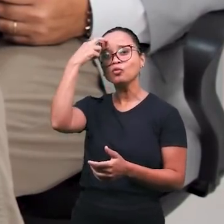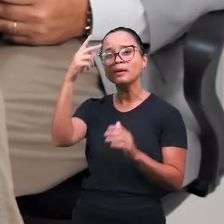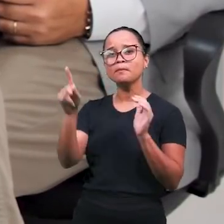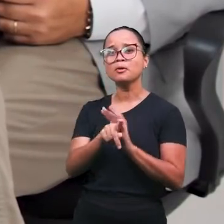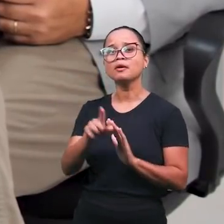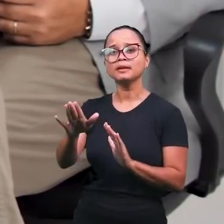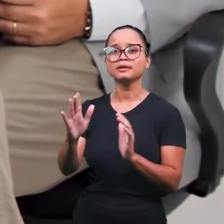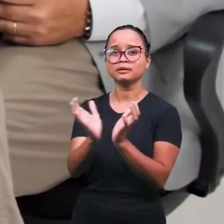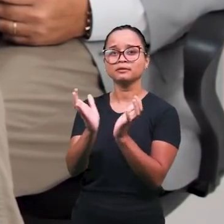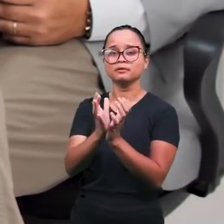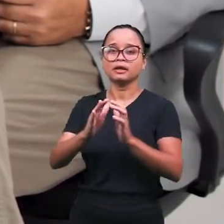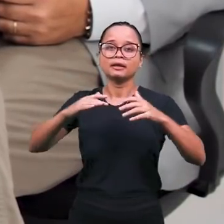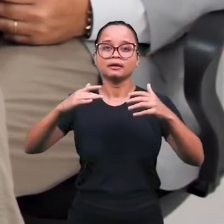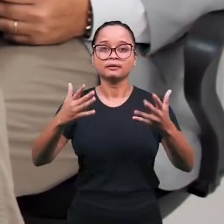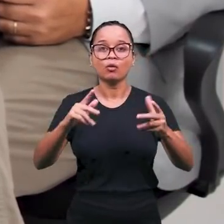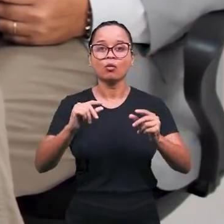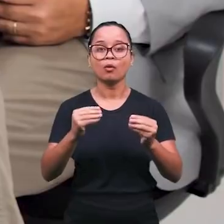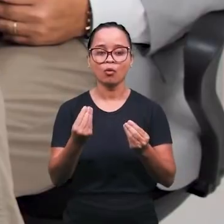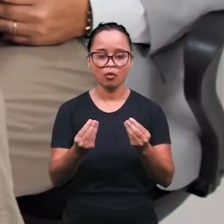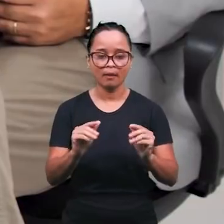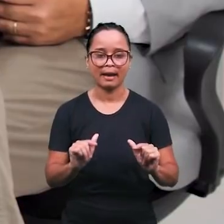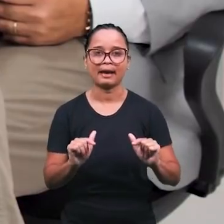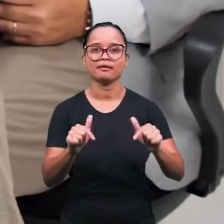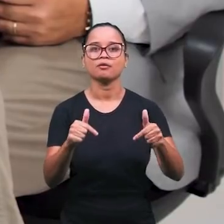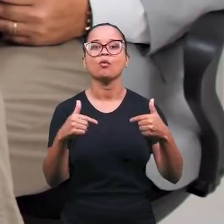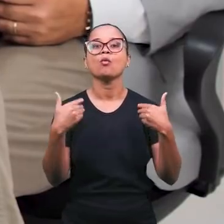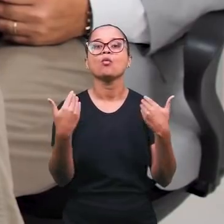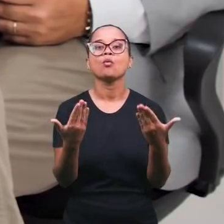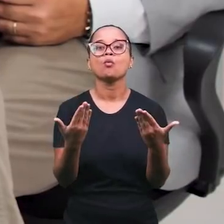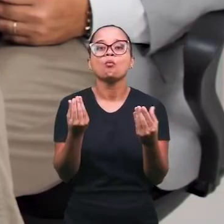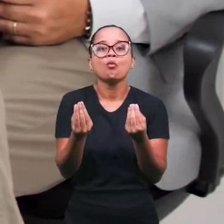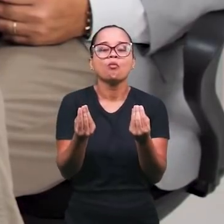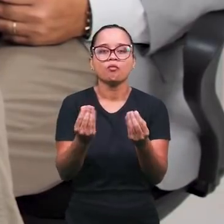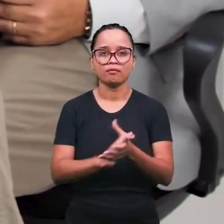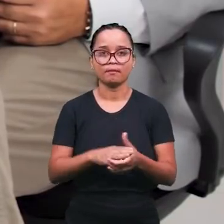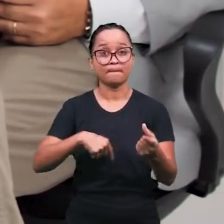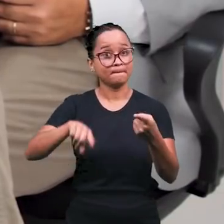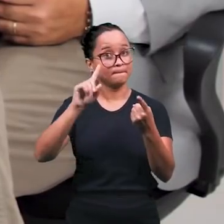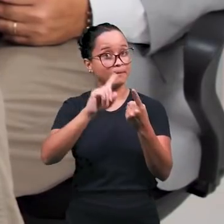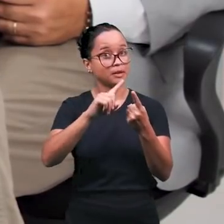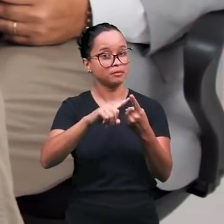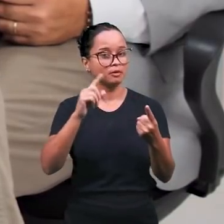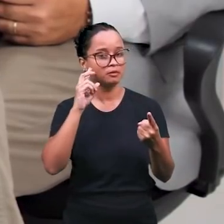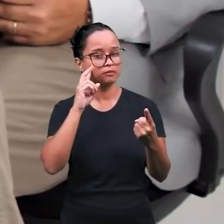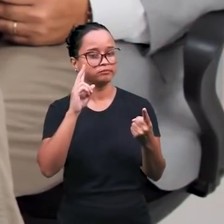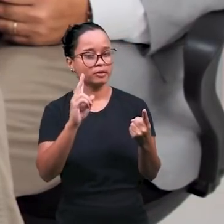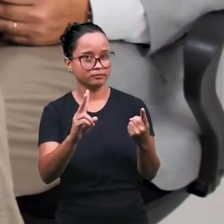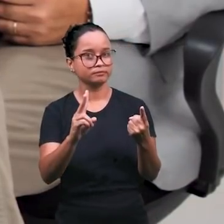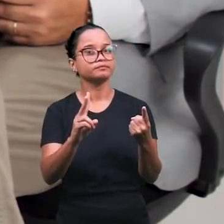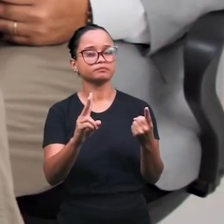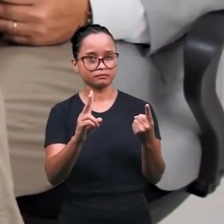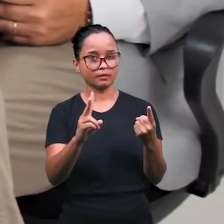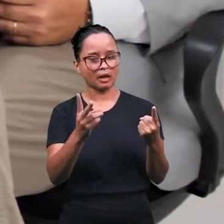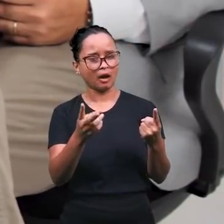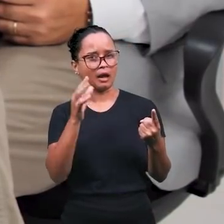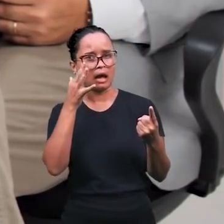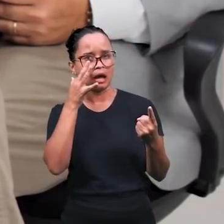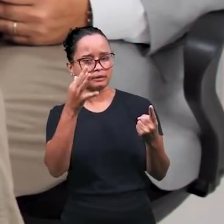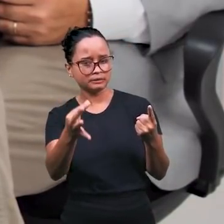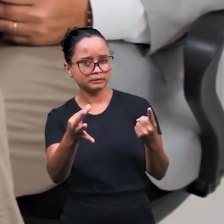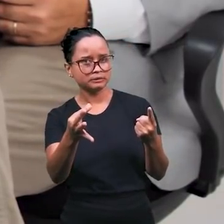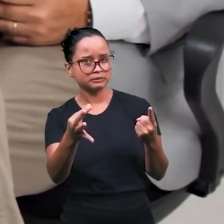cultura deles. Então, como nós vamos fazer uma ação? A primeira coisa é nós ouvirmos,